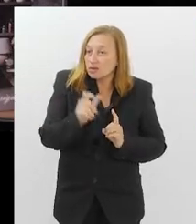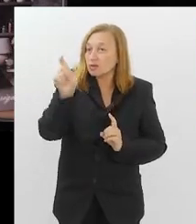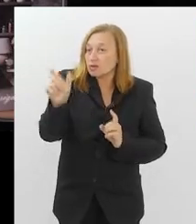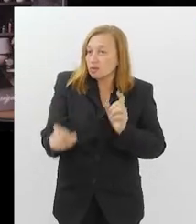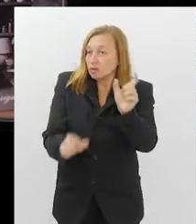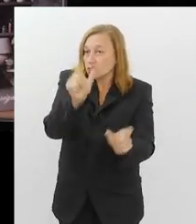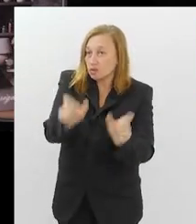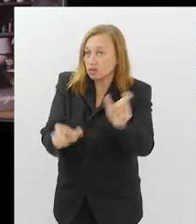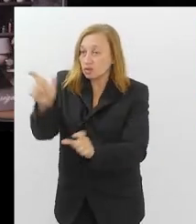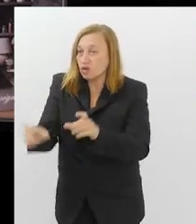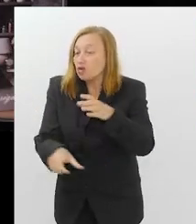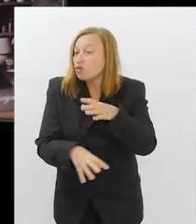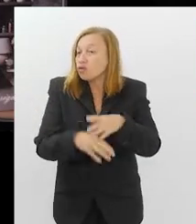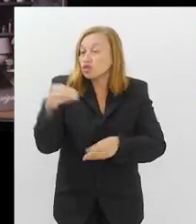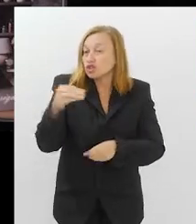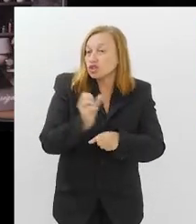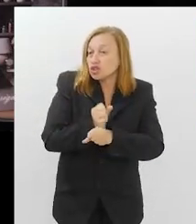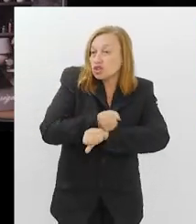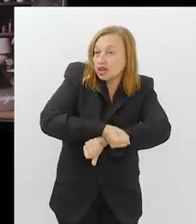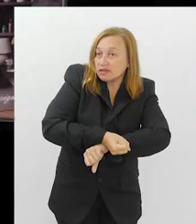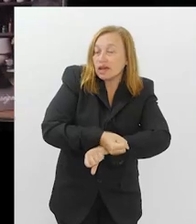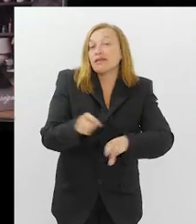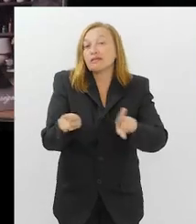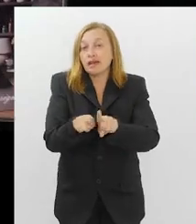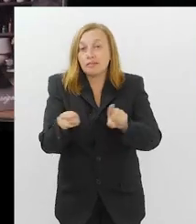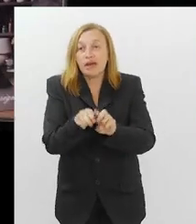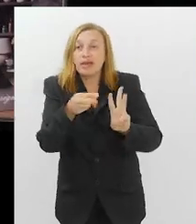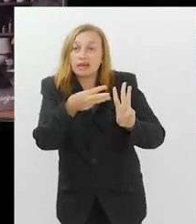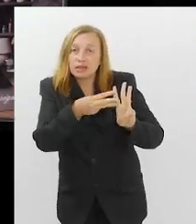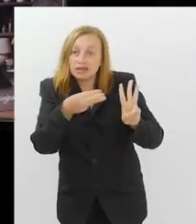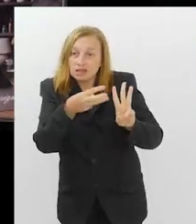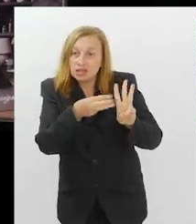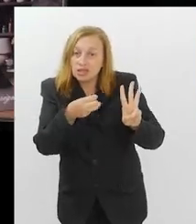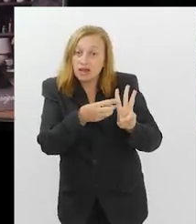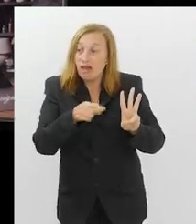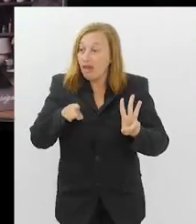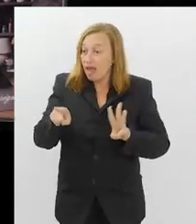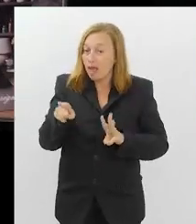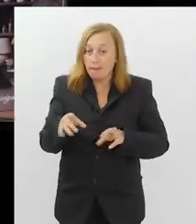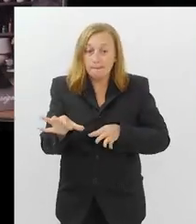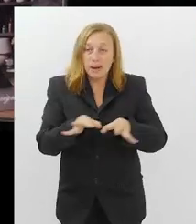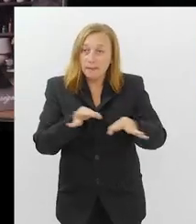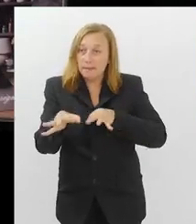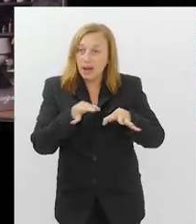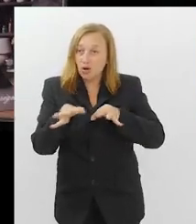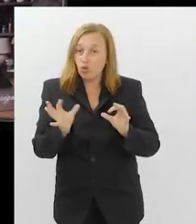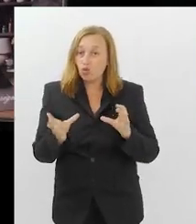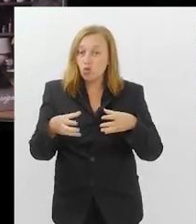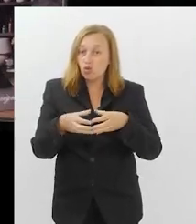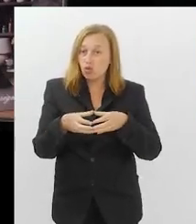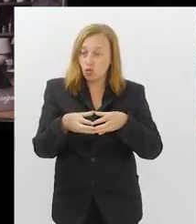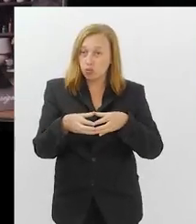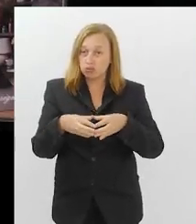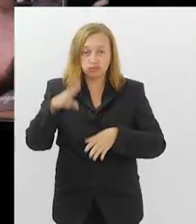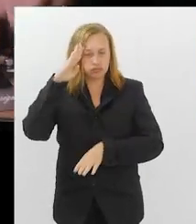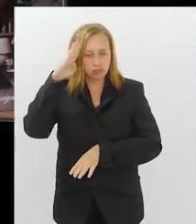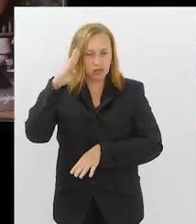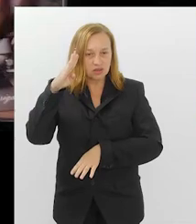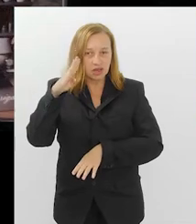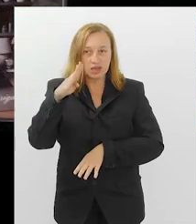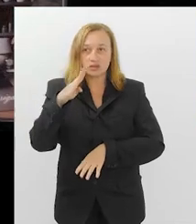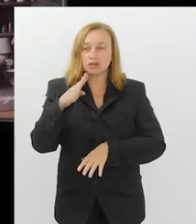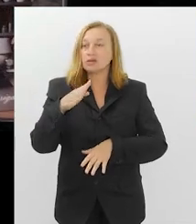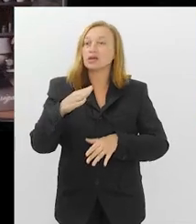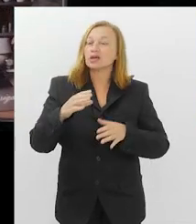escravizados e os indígenas também, montou um exército em prol da liberdade. Então, esse dia, para